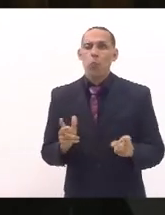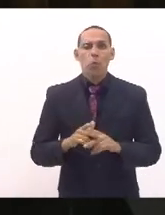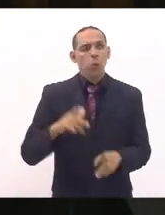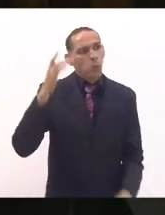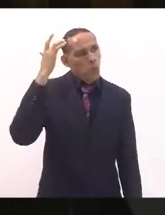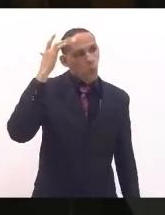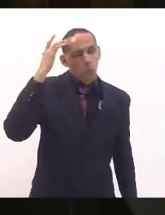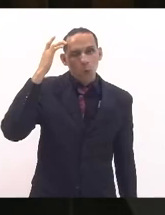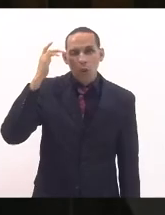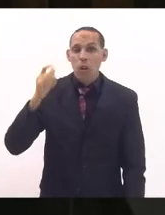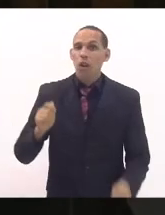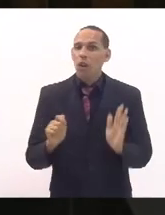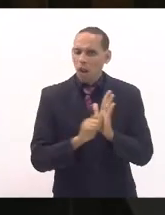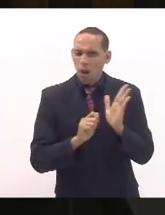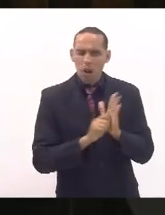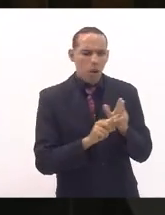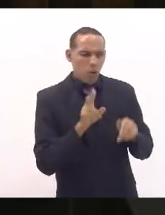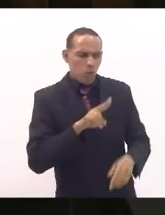de drogas,